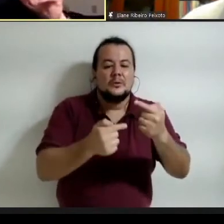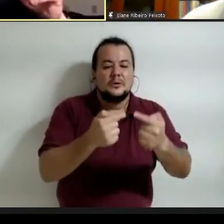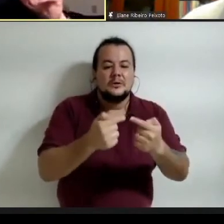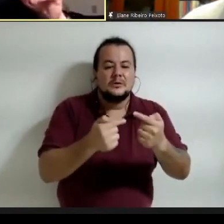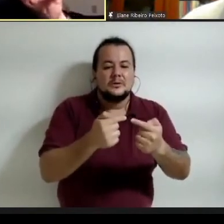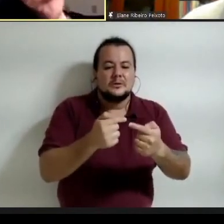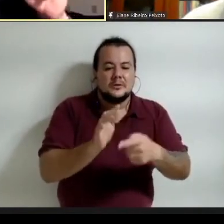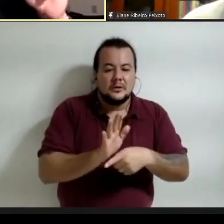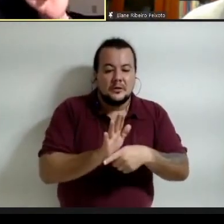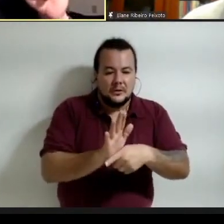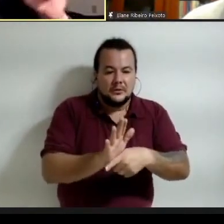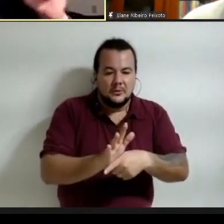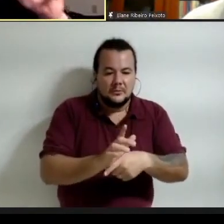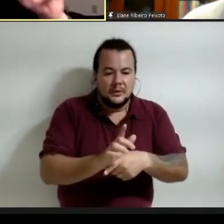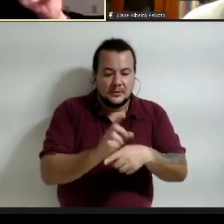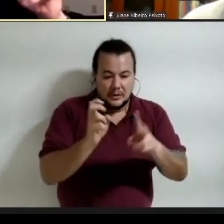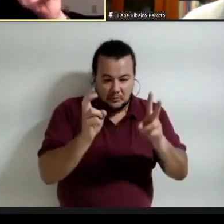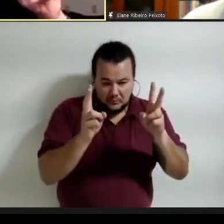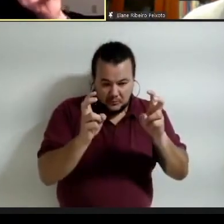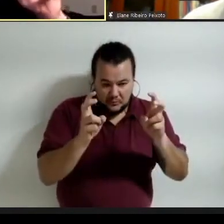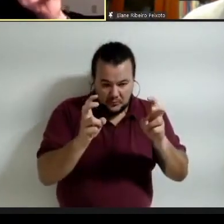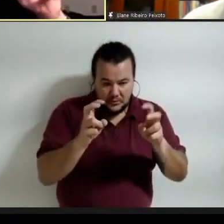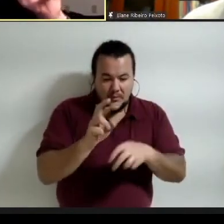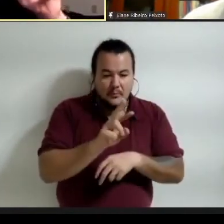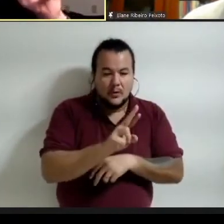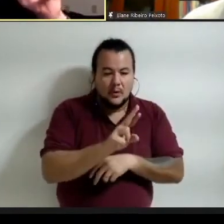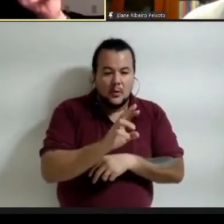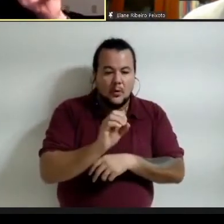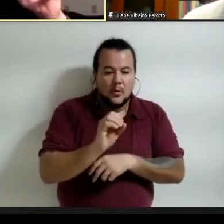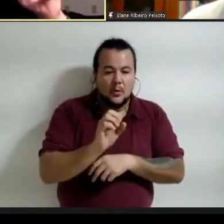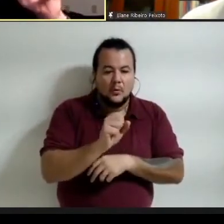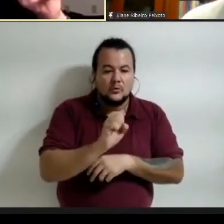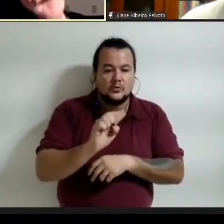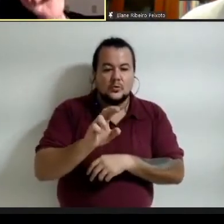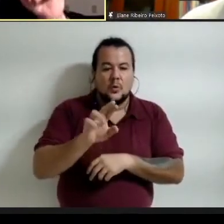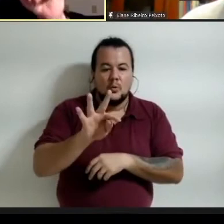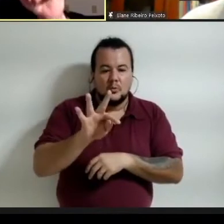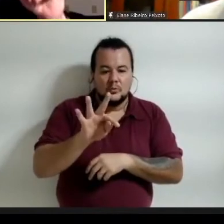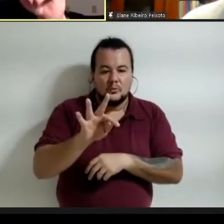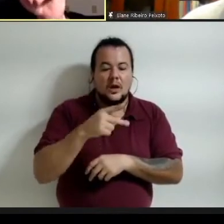uma passagem do Rousseau. Ele fala assim,